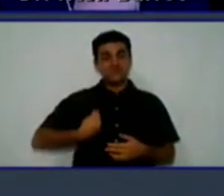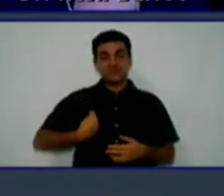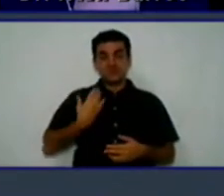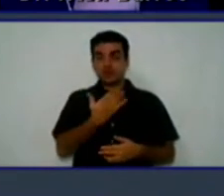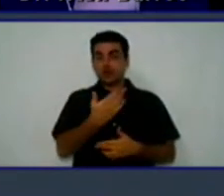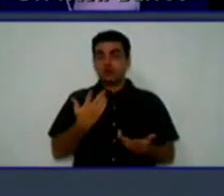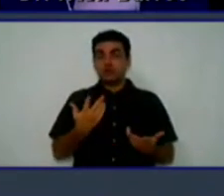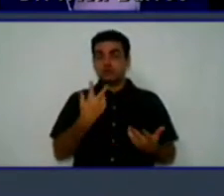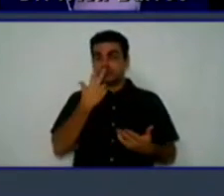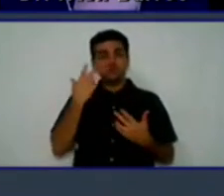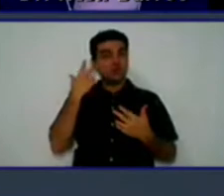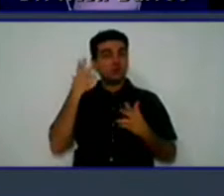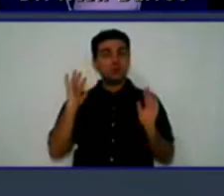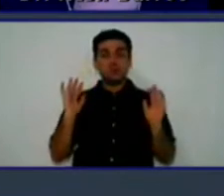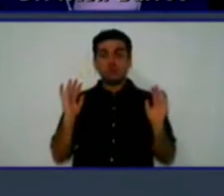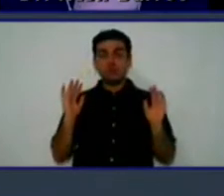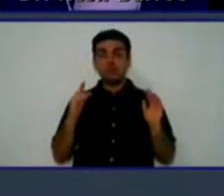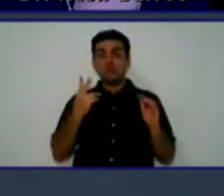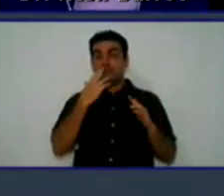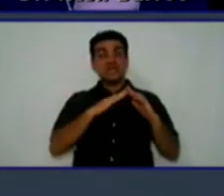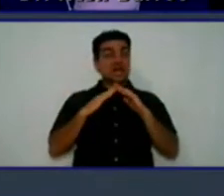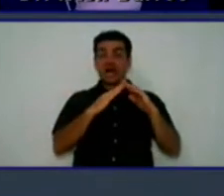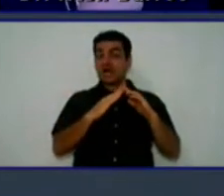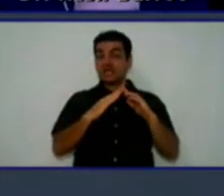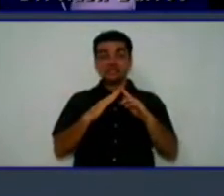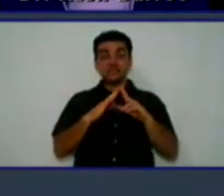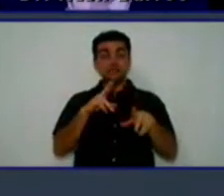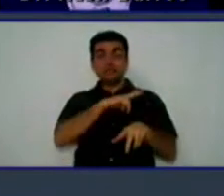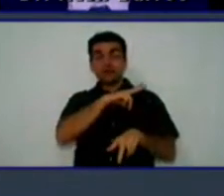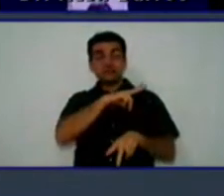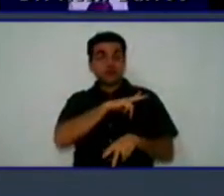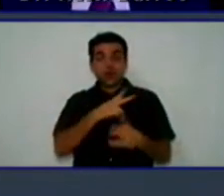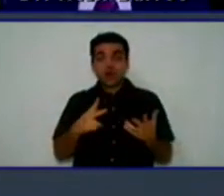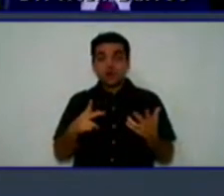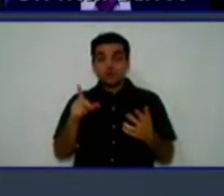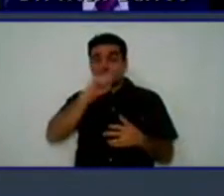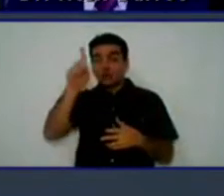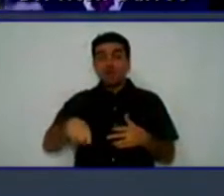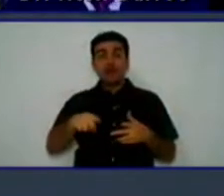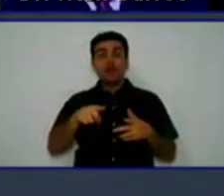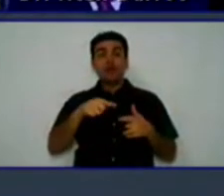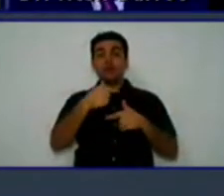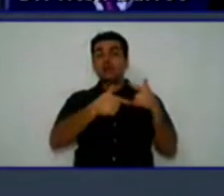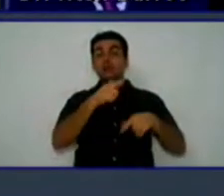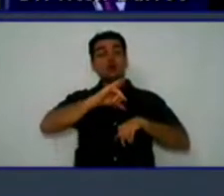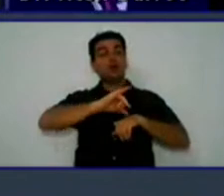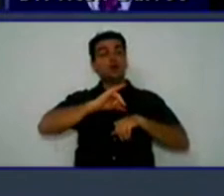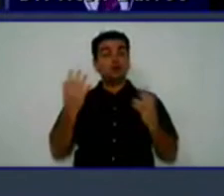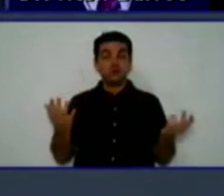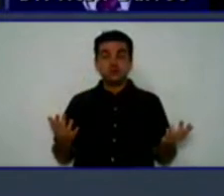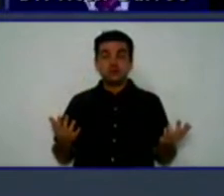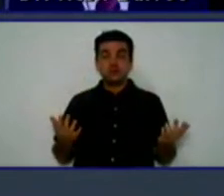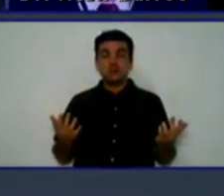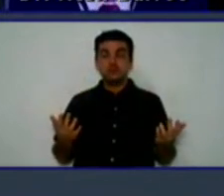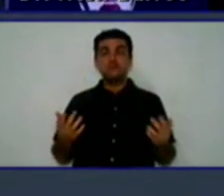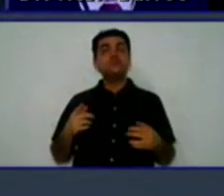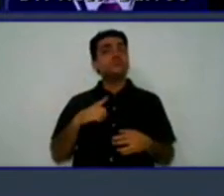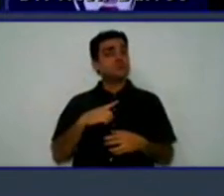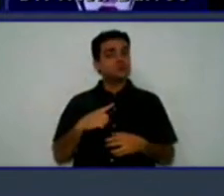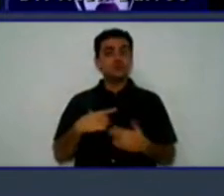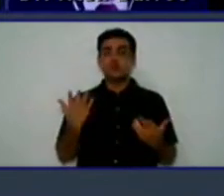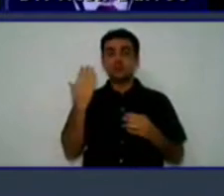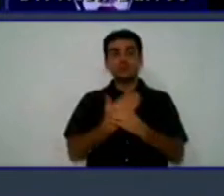local como se casa fosse, e não Diretório Nacional, e tudo isso devidamente comprovado